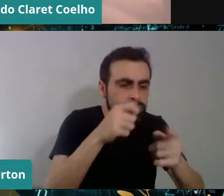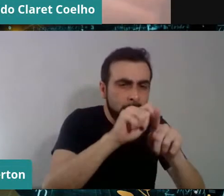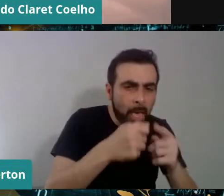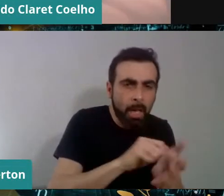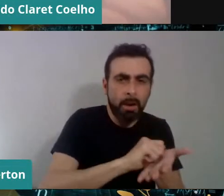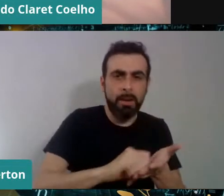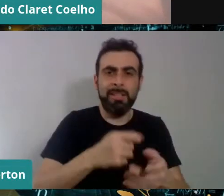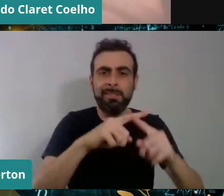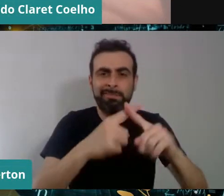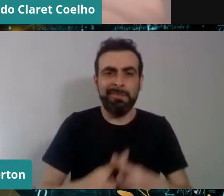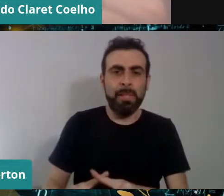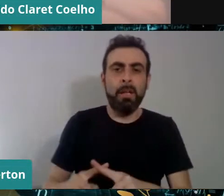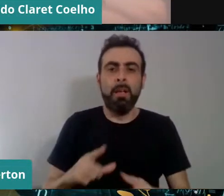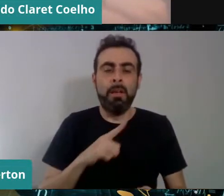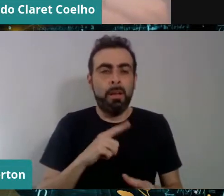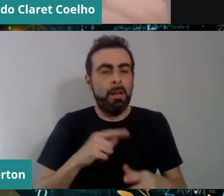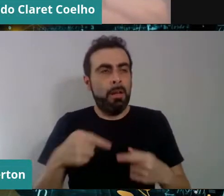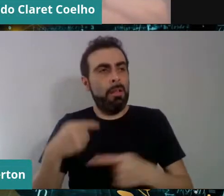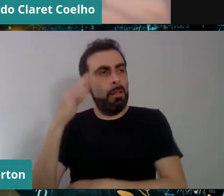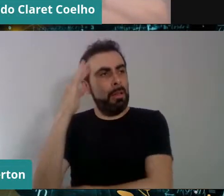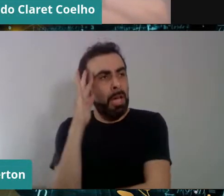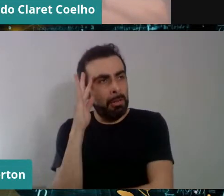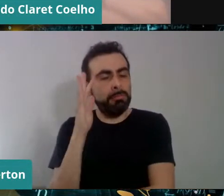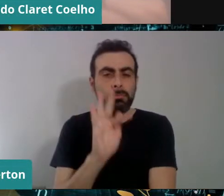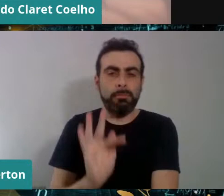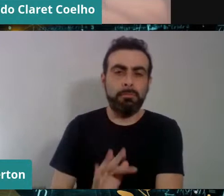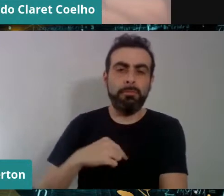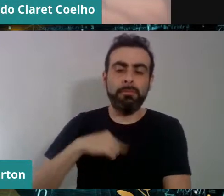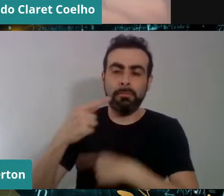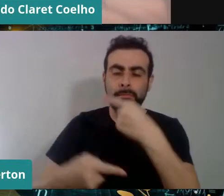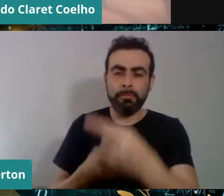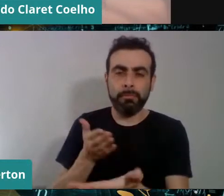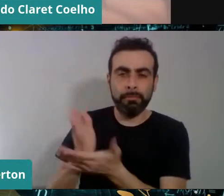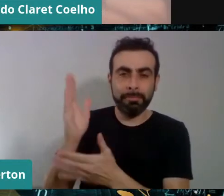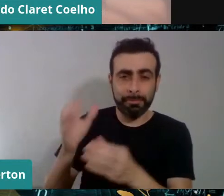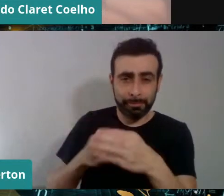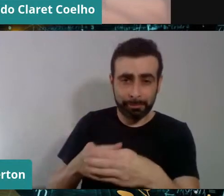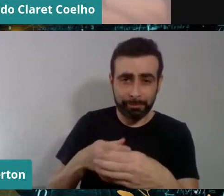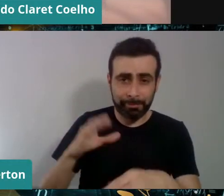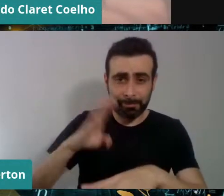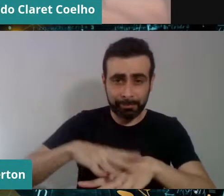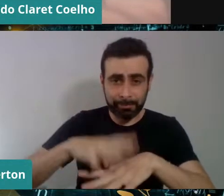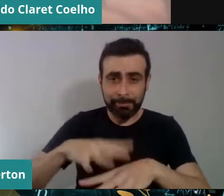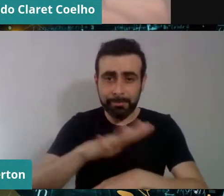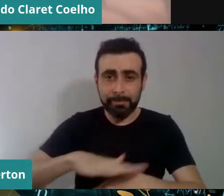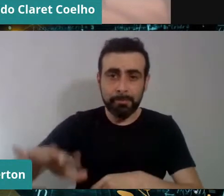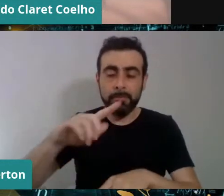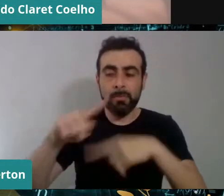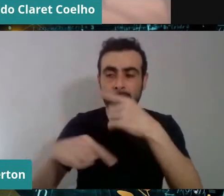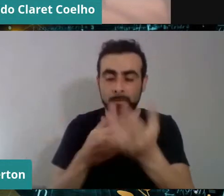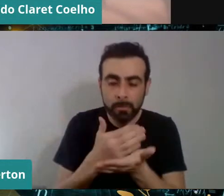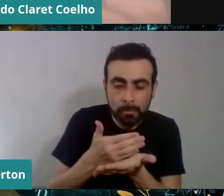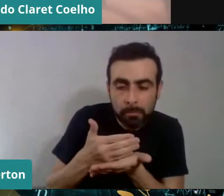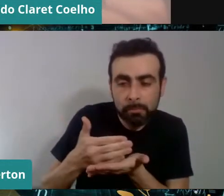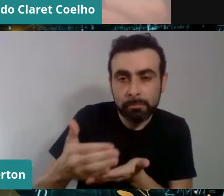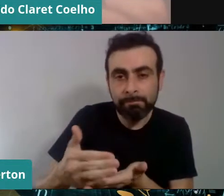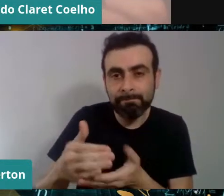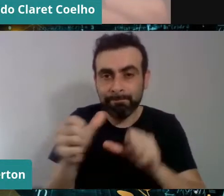entusiasmado com isso. E aí acabei fazendo o concurso em matemática. E depois comecei a dar algumas aulas